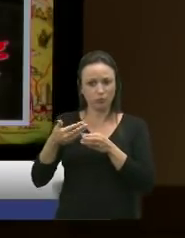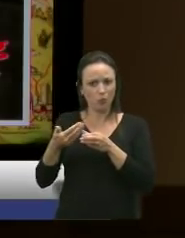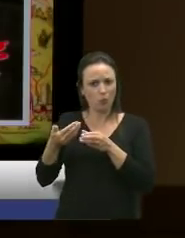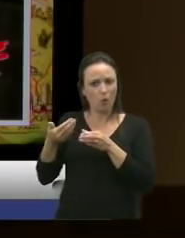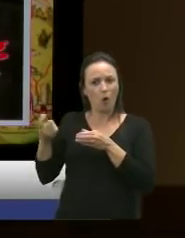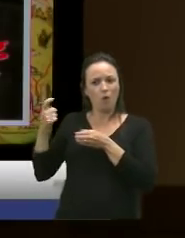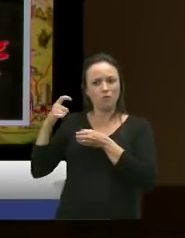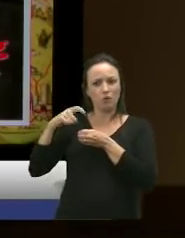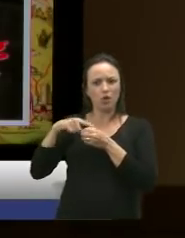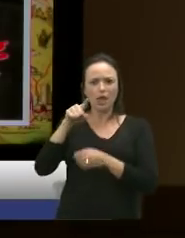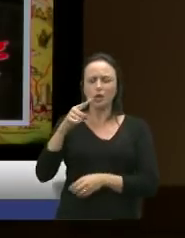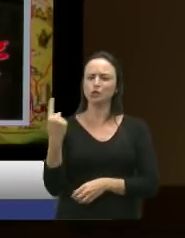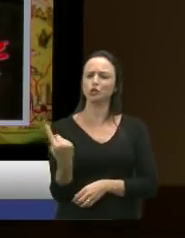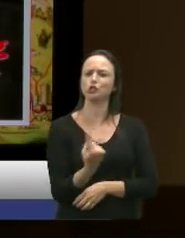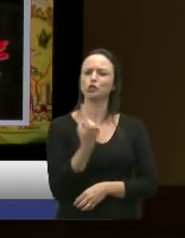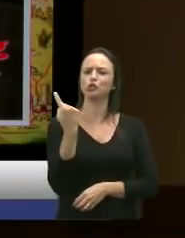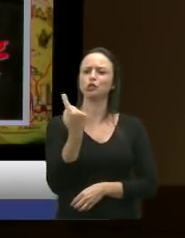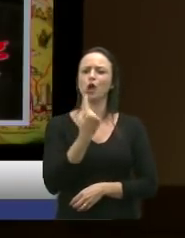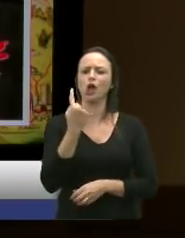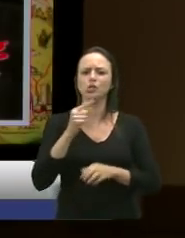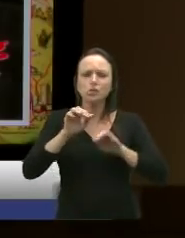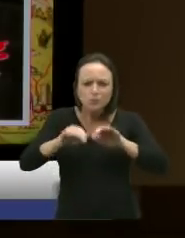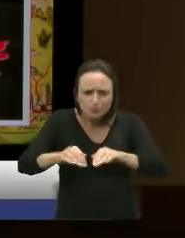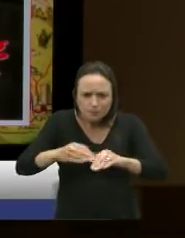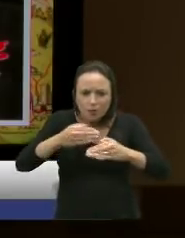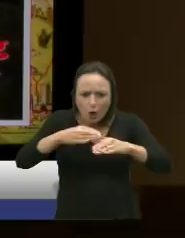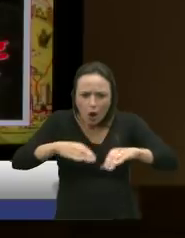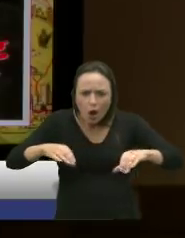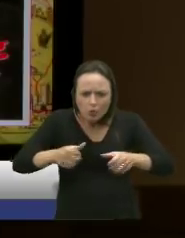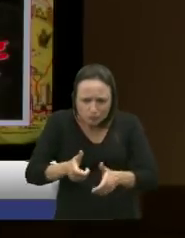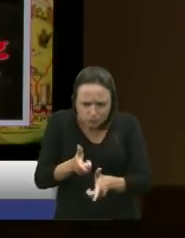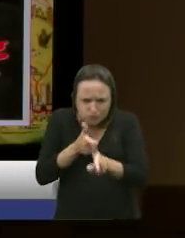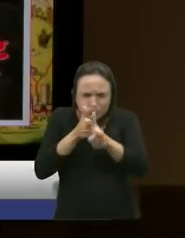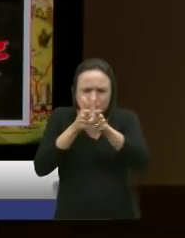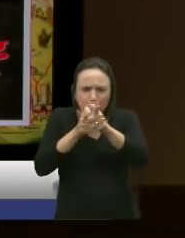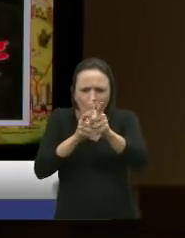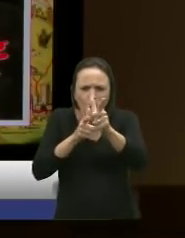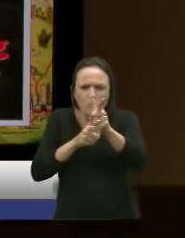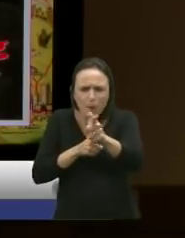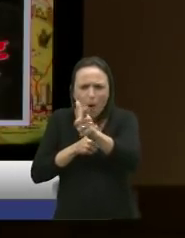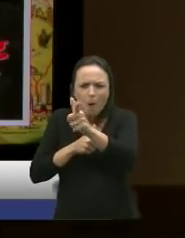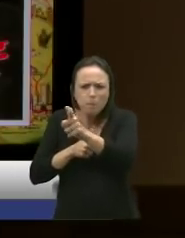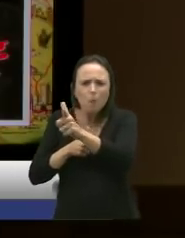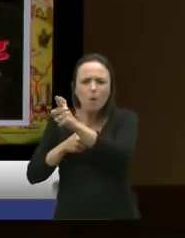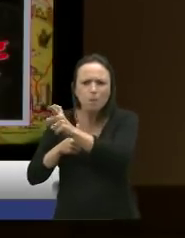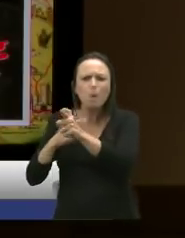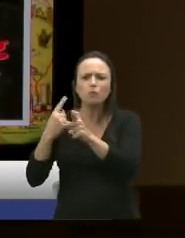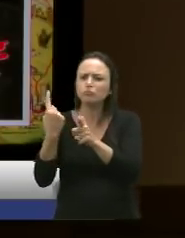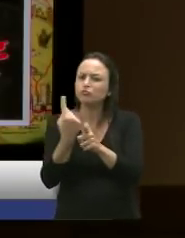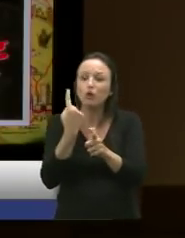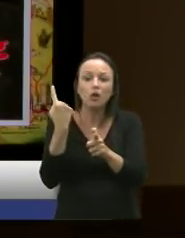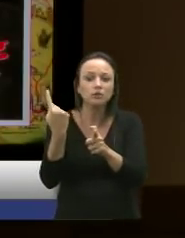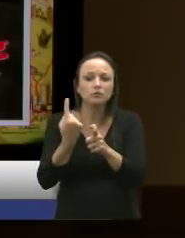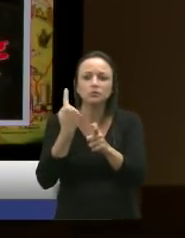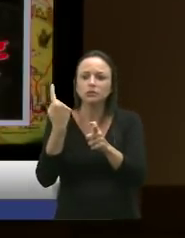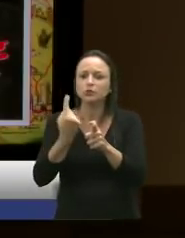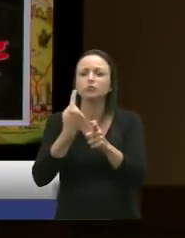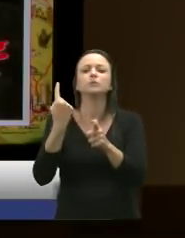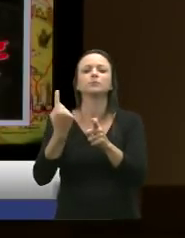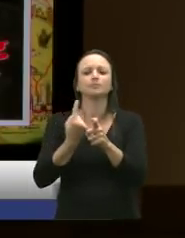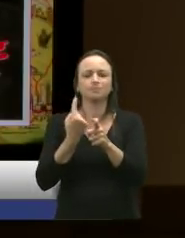e ele sozinho levantou da trincheira e com seu revólver resistia ao avanço dos sulistas.